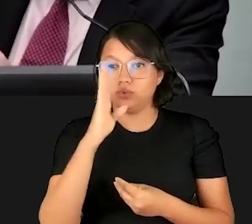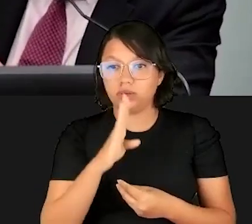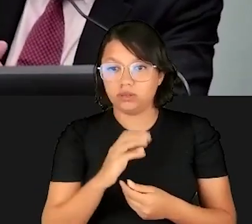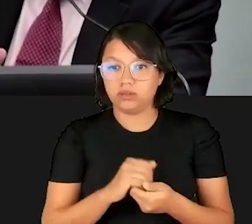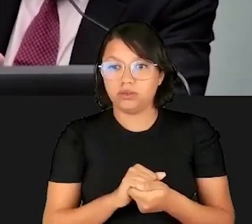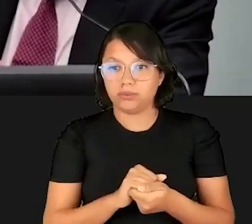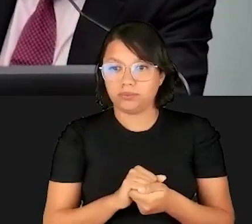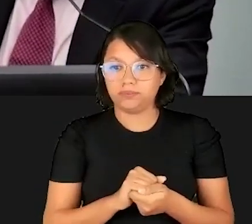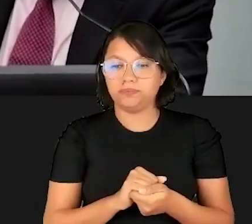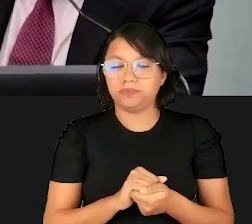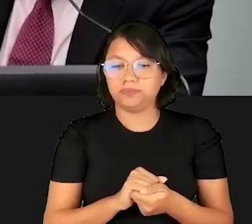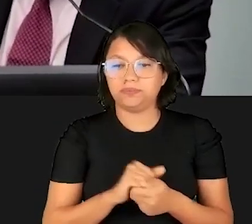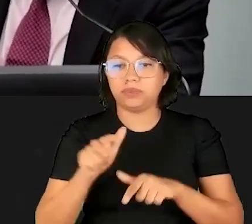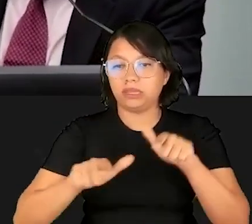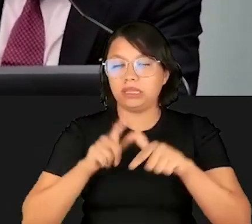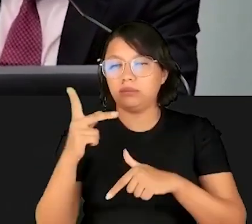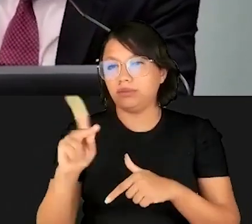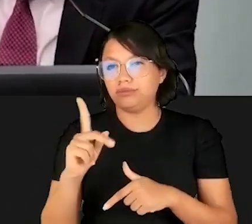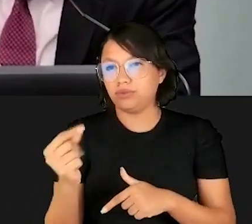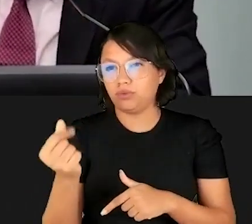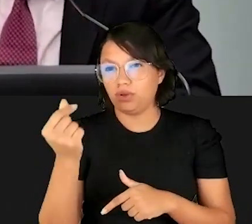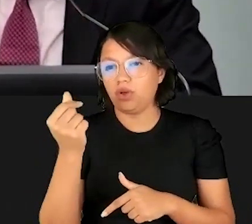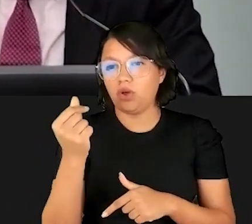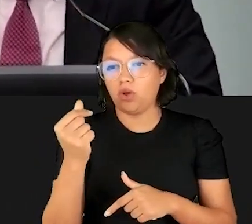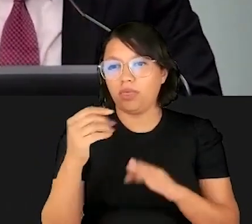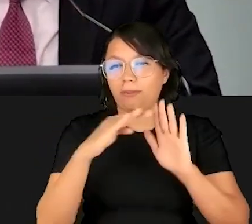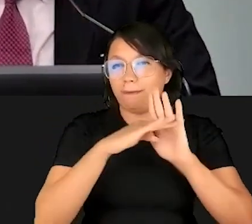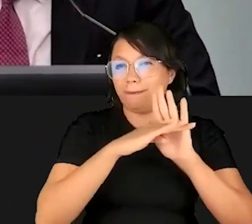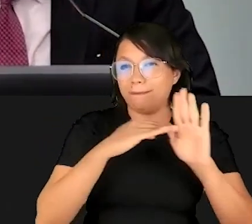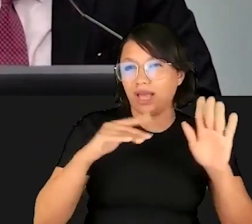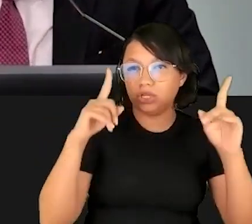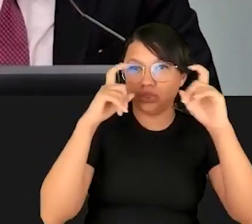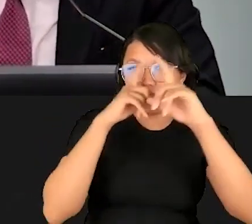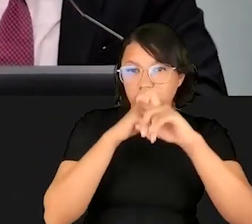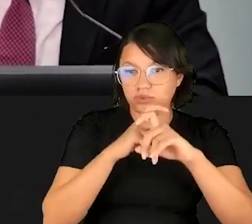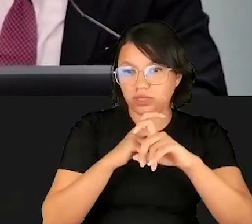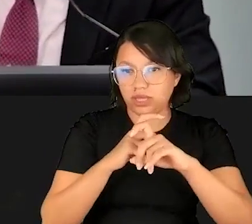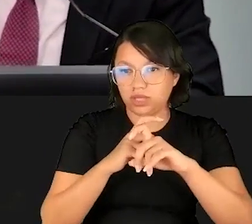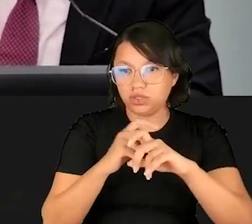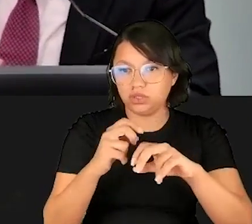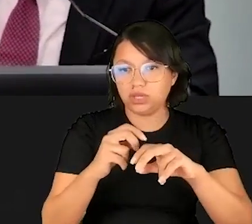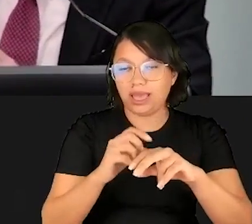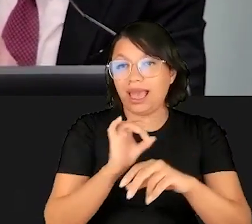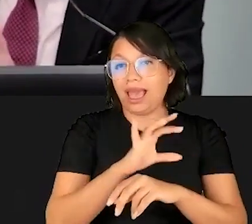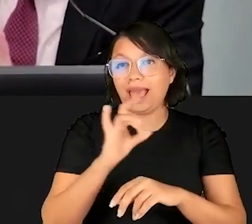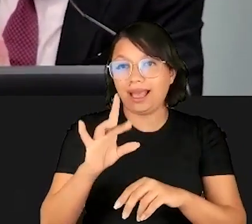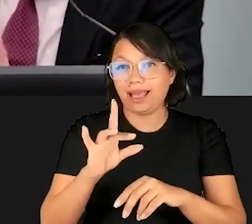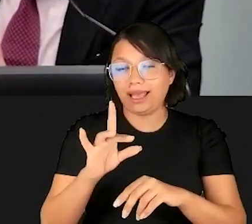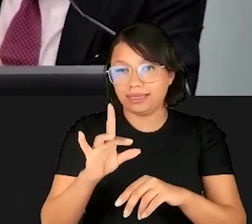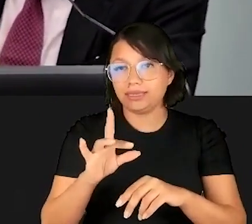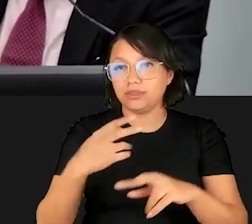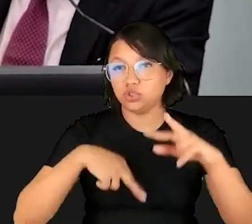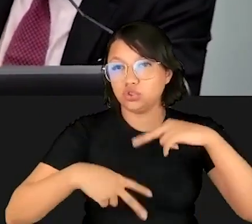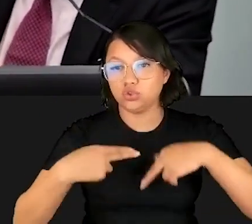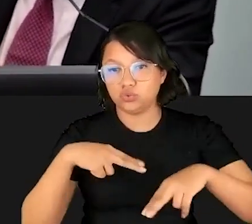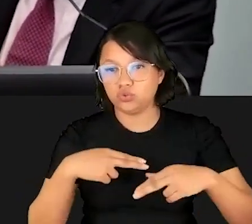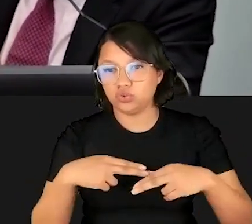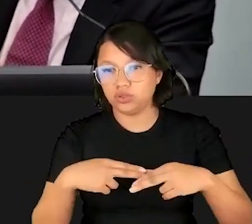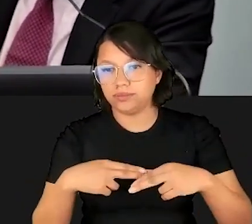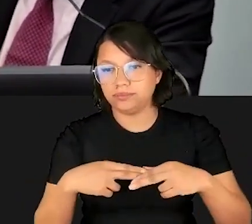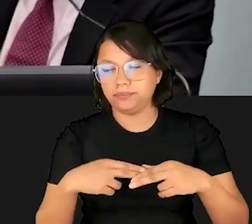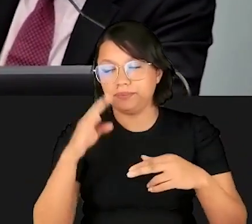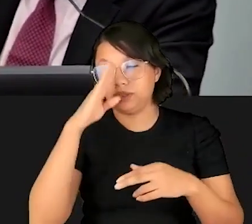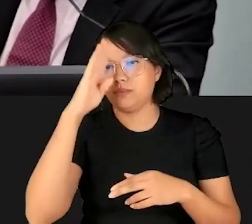o seu valor. Na média complexidade é por procedimento. Na alta complexidade, especialmente na área oncológica, se